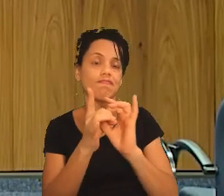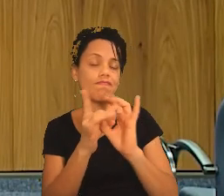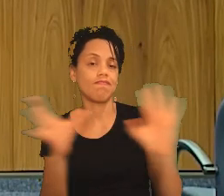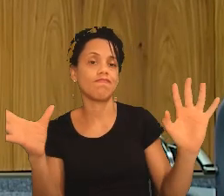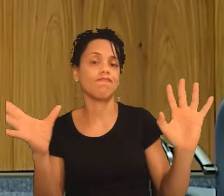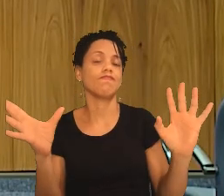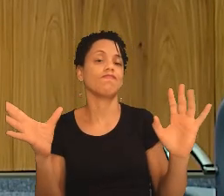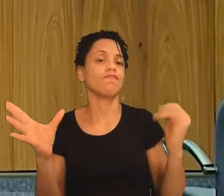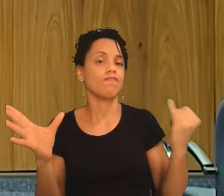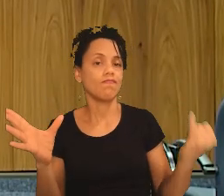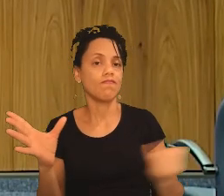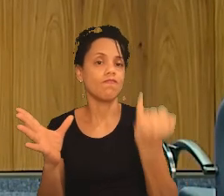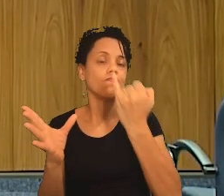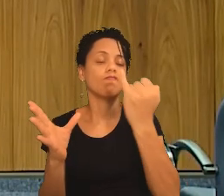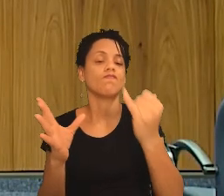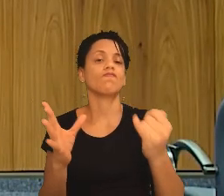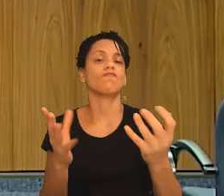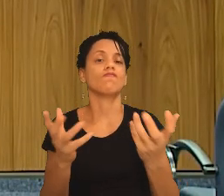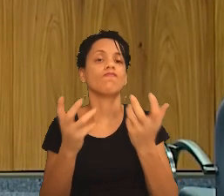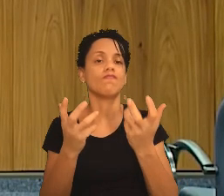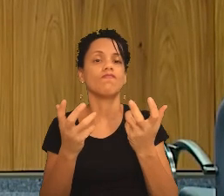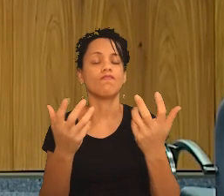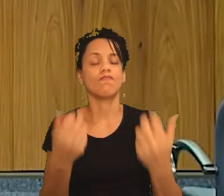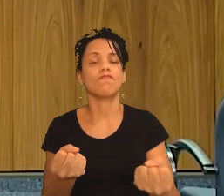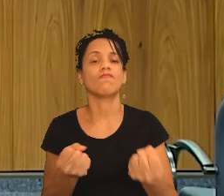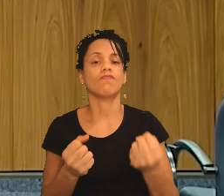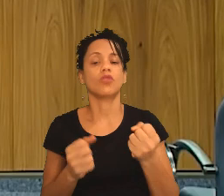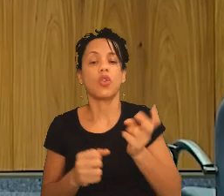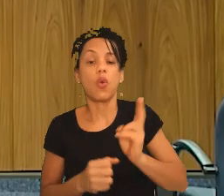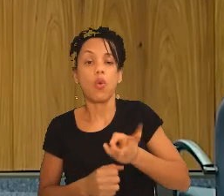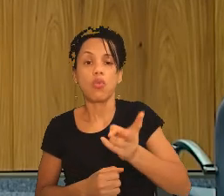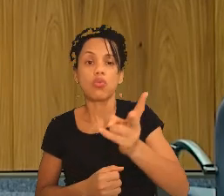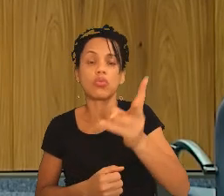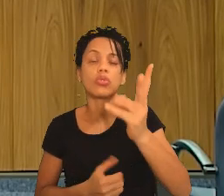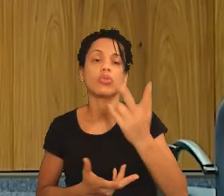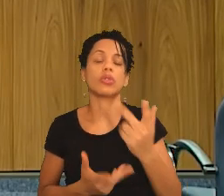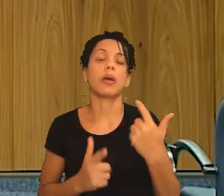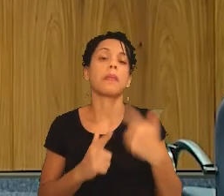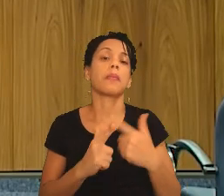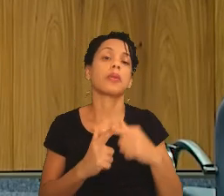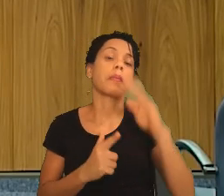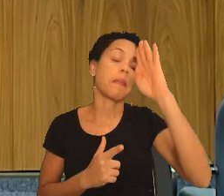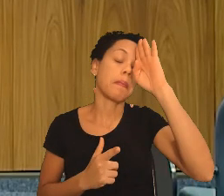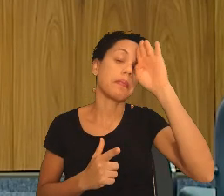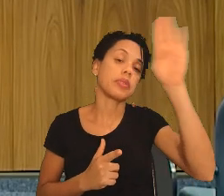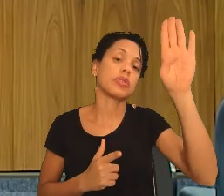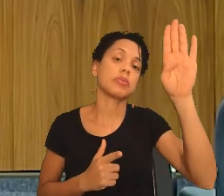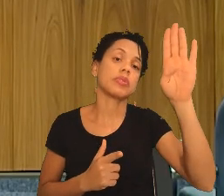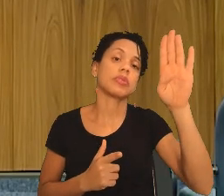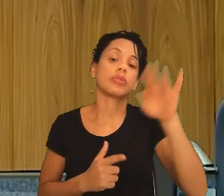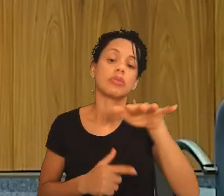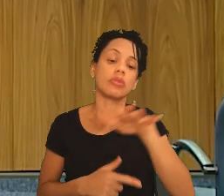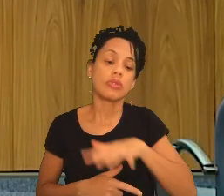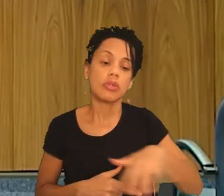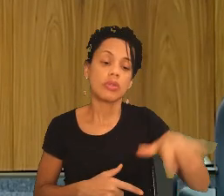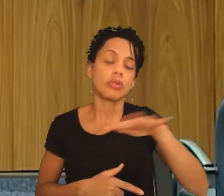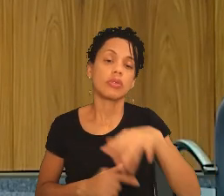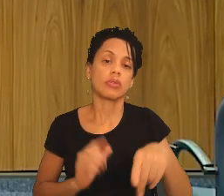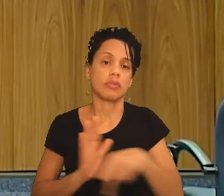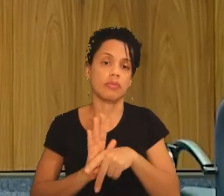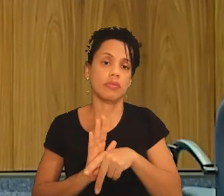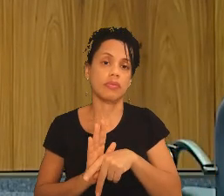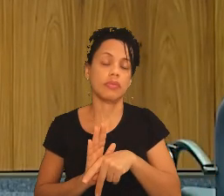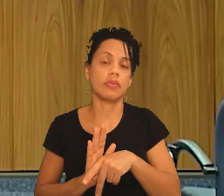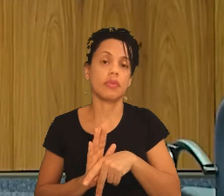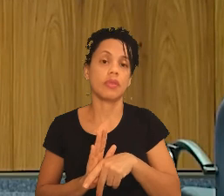que não é fácil, mas só o fato de a gente já estar aqui hoje, né? A gente está na escuta, né? E estar